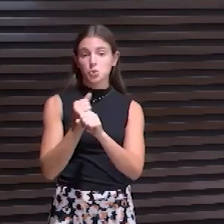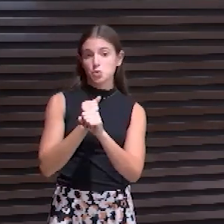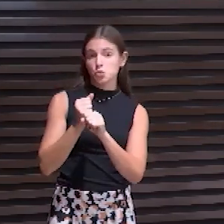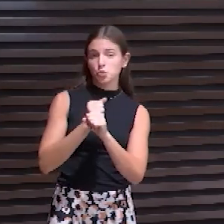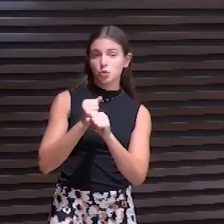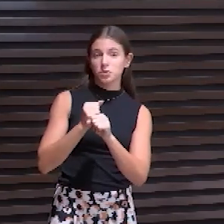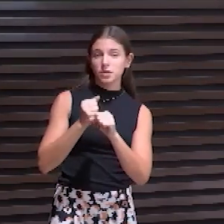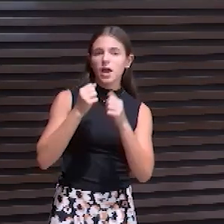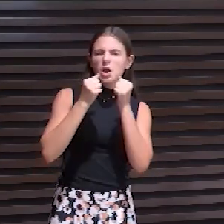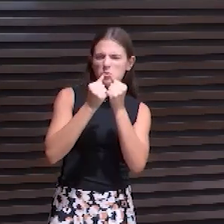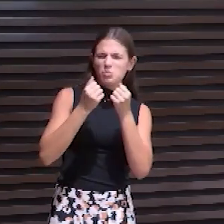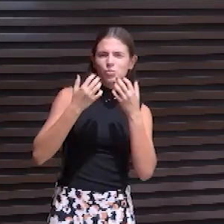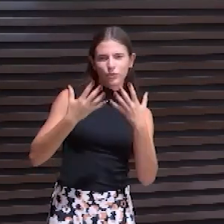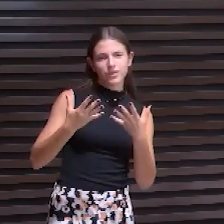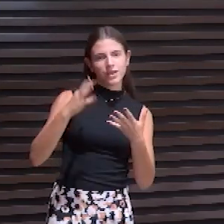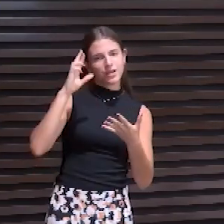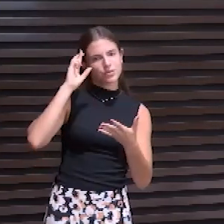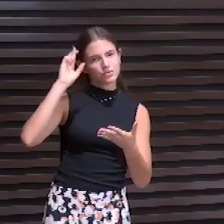do Senhor.